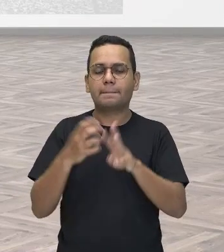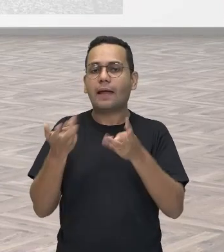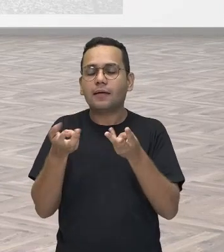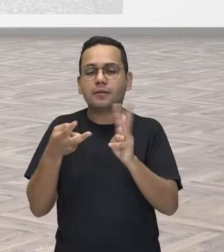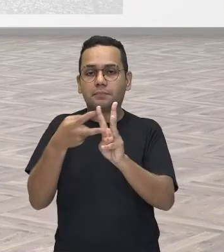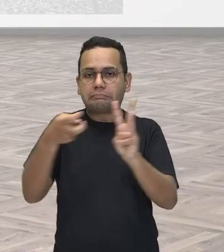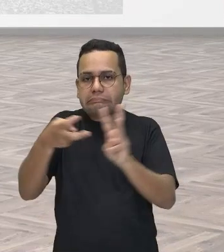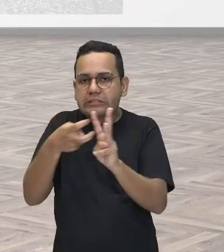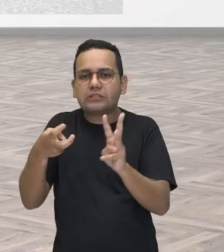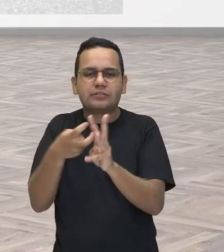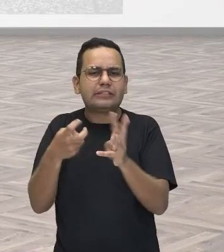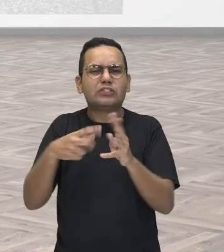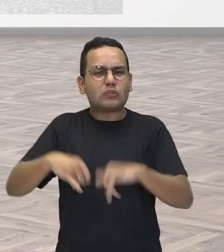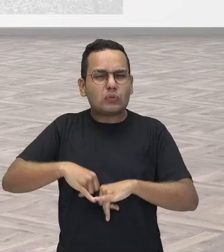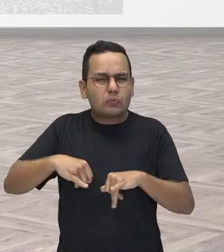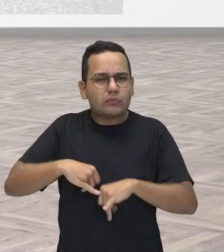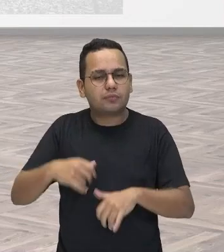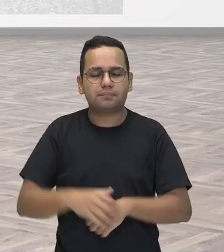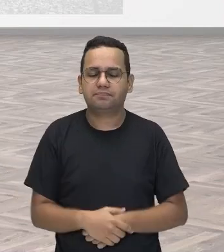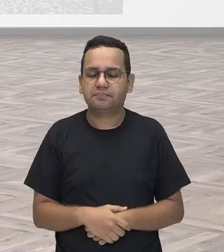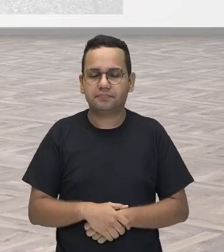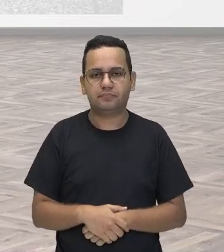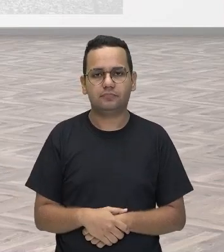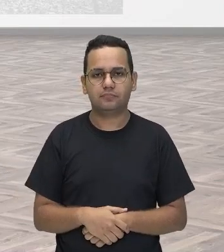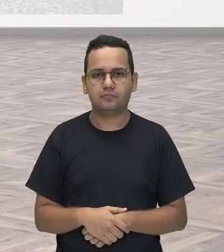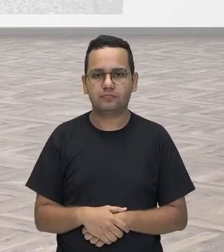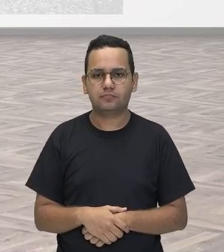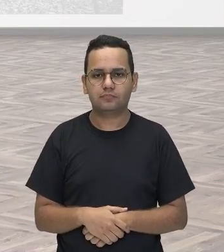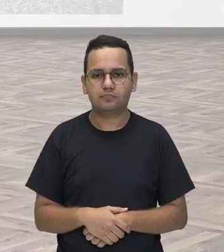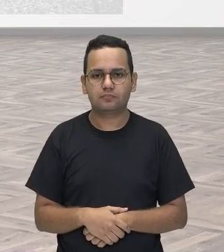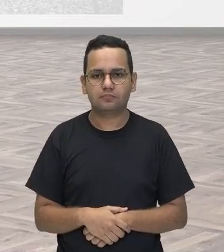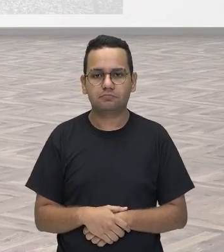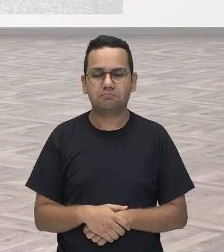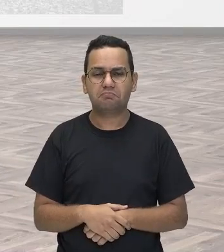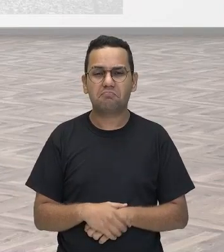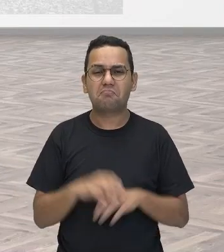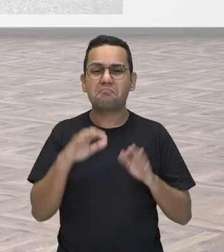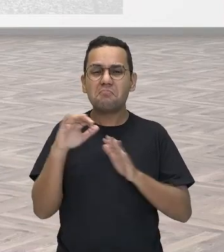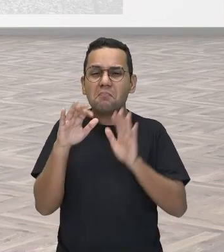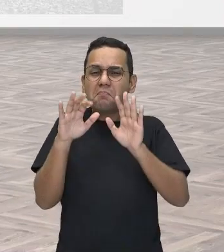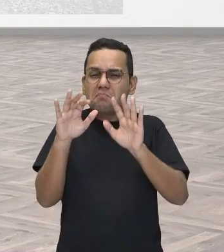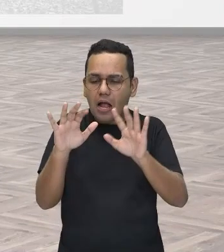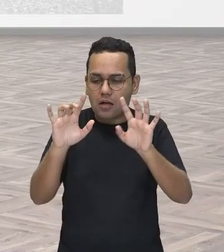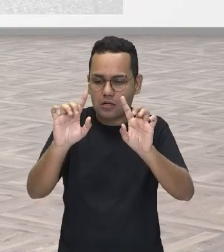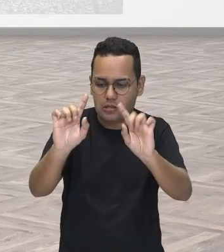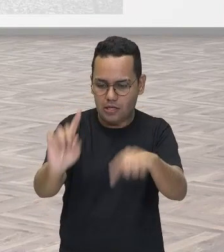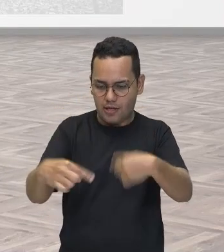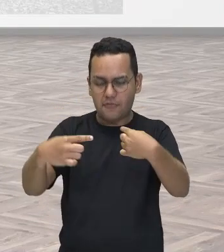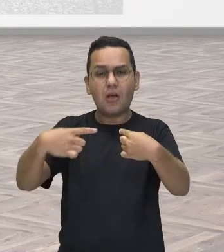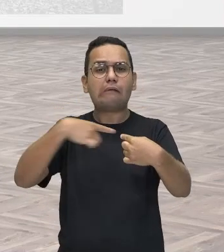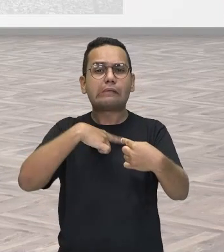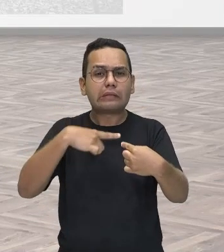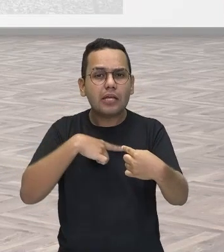bioma. Exatamente, professor. E olha só, e esses desafios, professor, destacam a urgência de uma abordagens